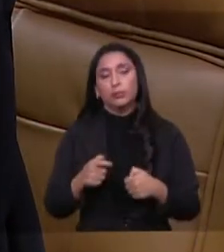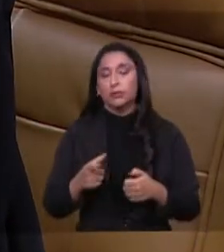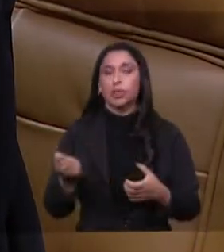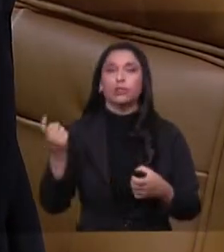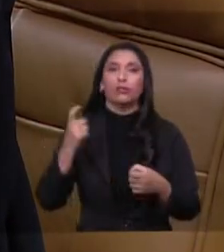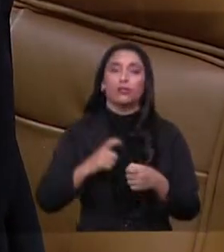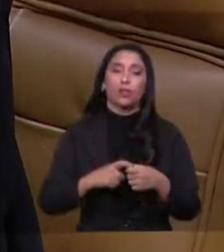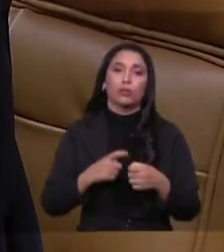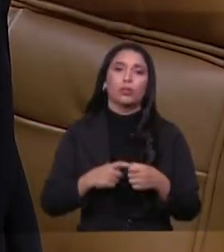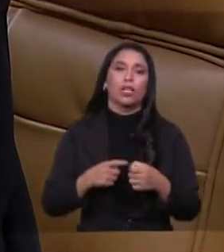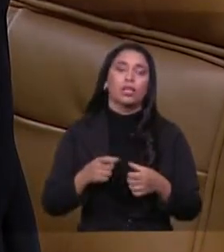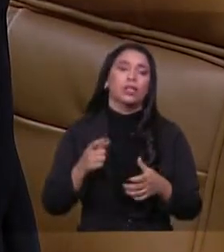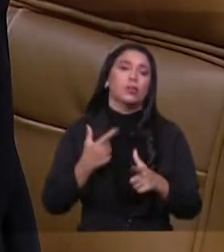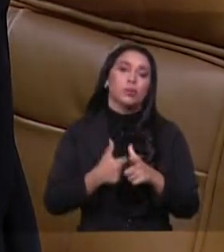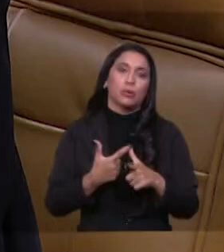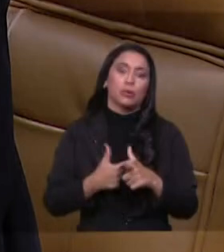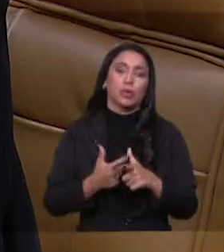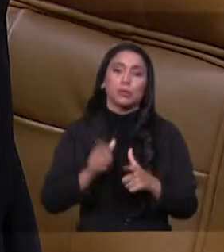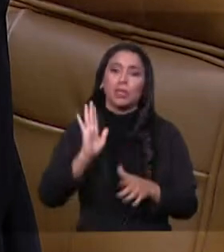já apaziguados.